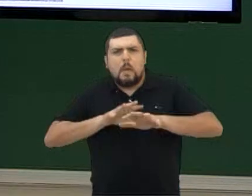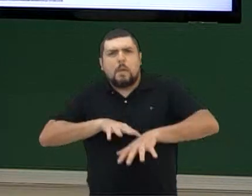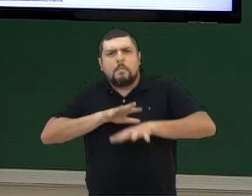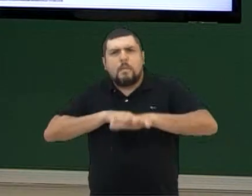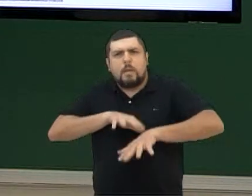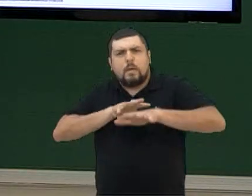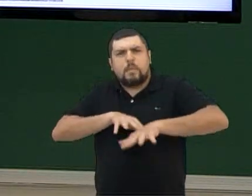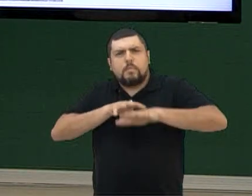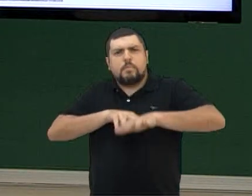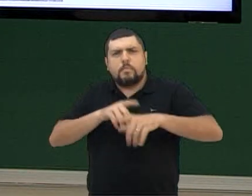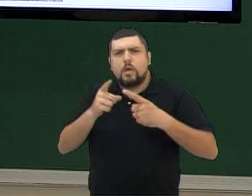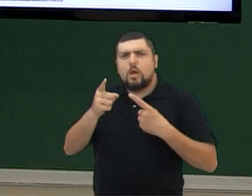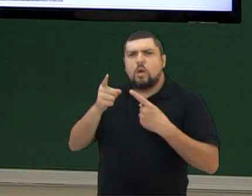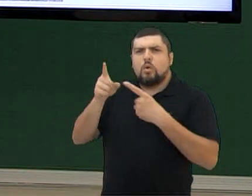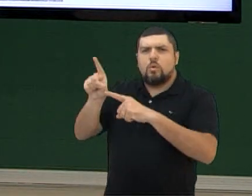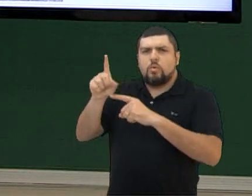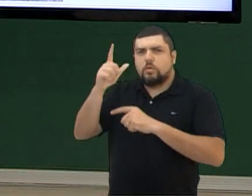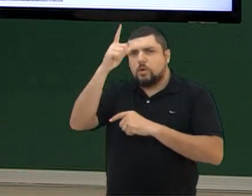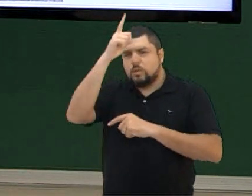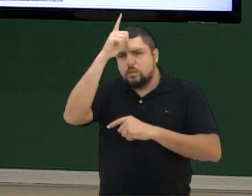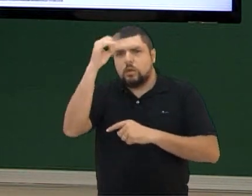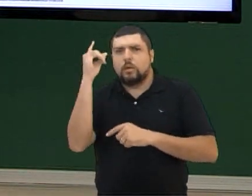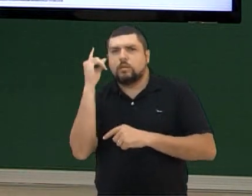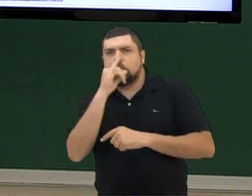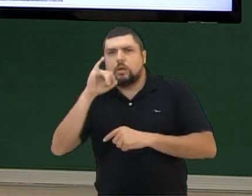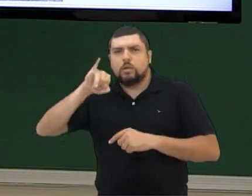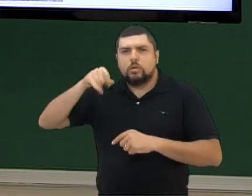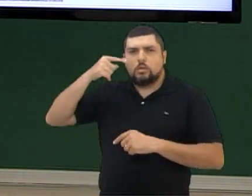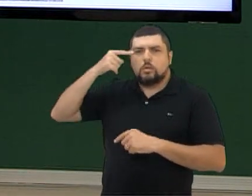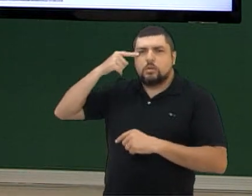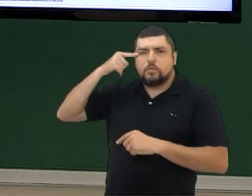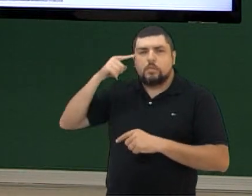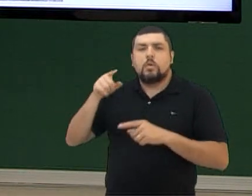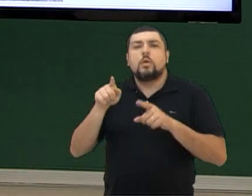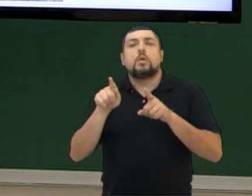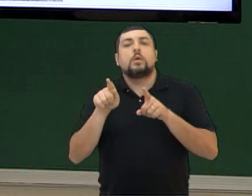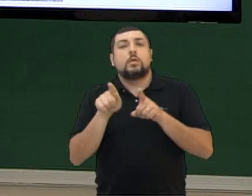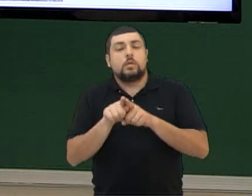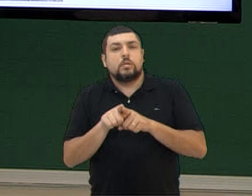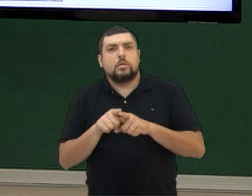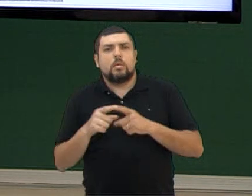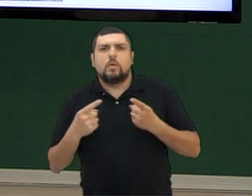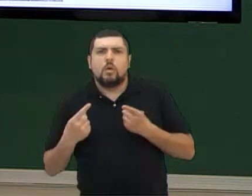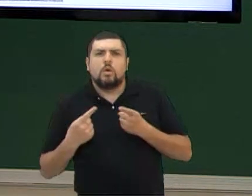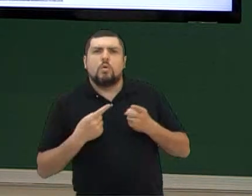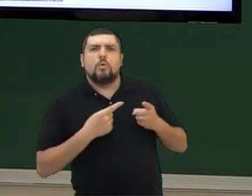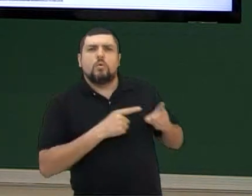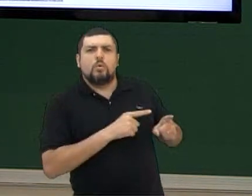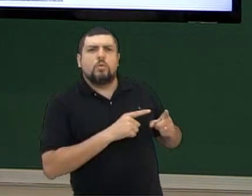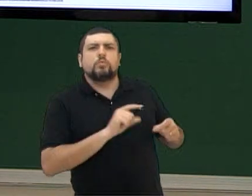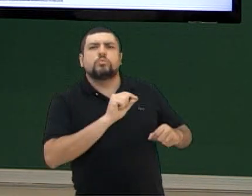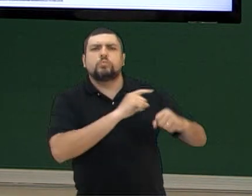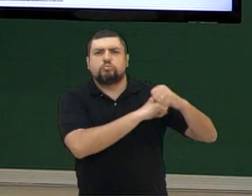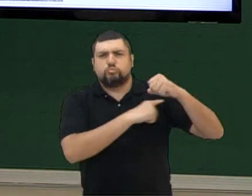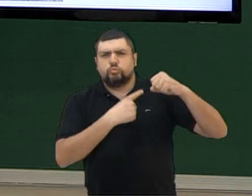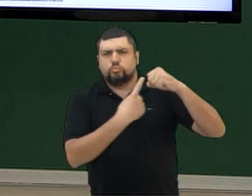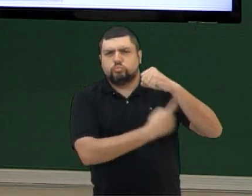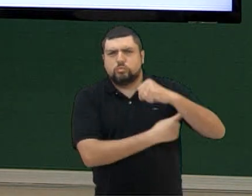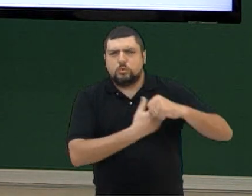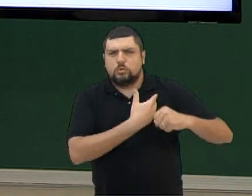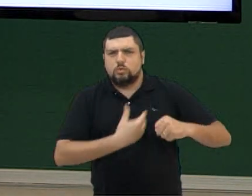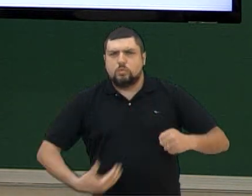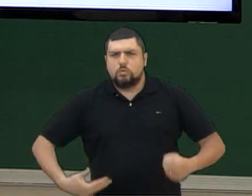lá da Alemanha, a Itália e o Japão, e contra o autoritarismo, que também foi uma das reações promovidas ao governo Vargas.